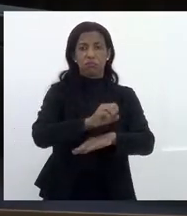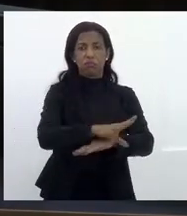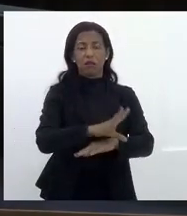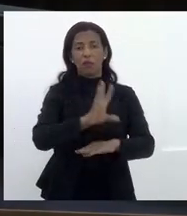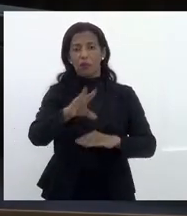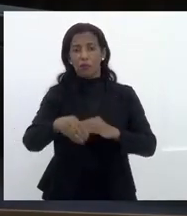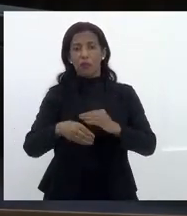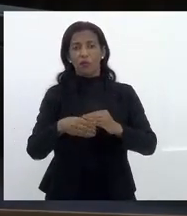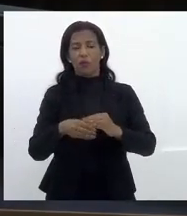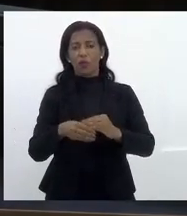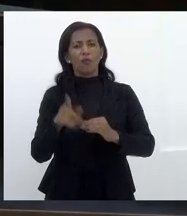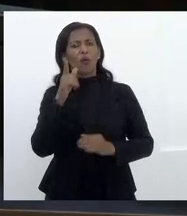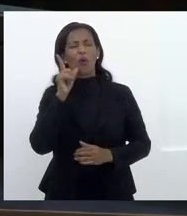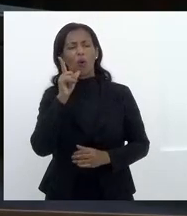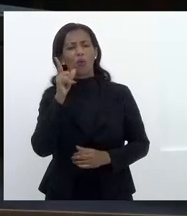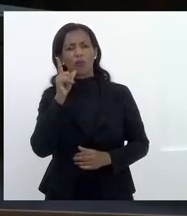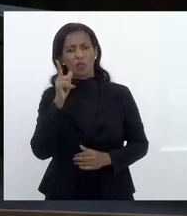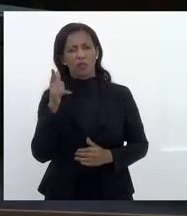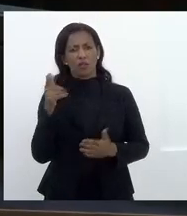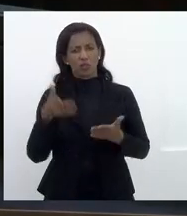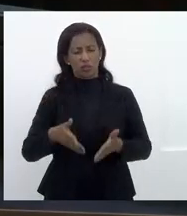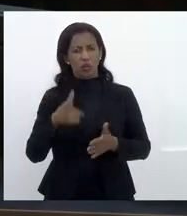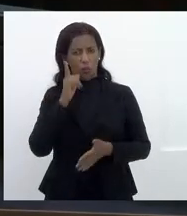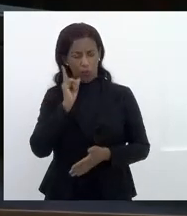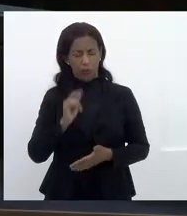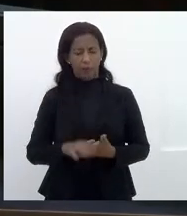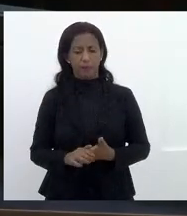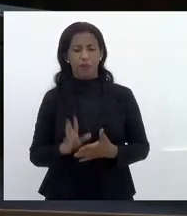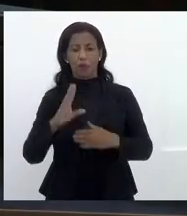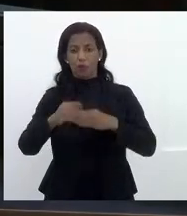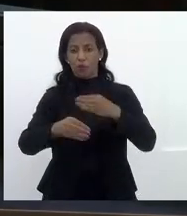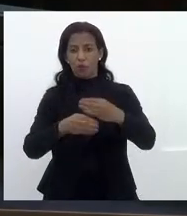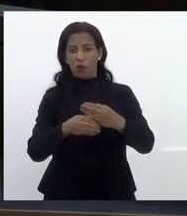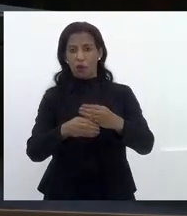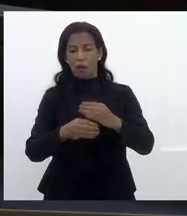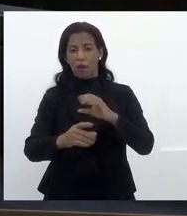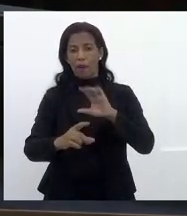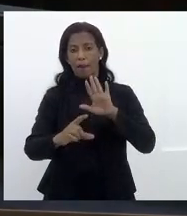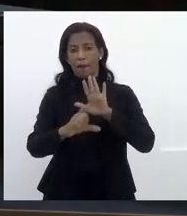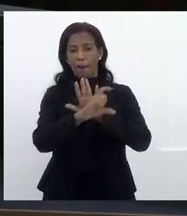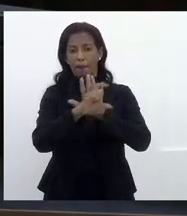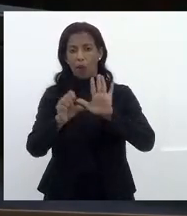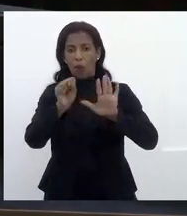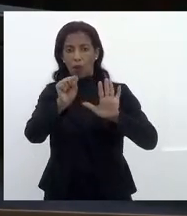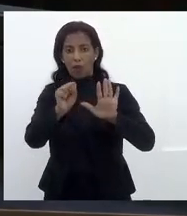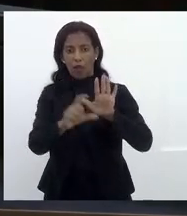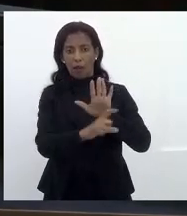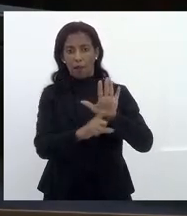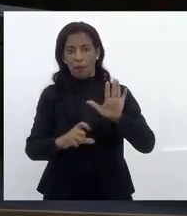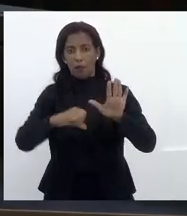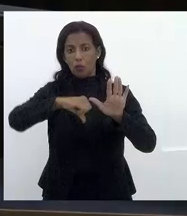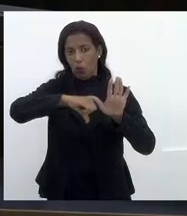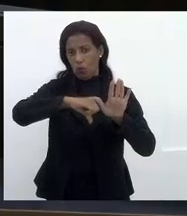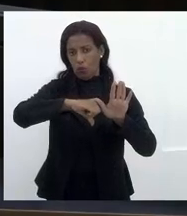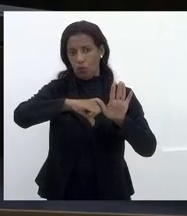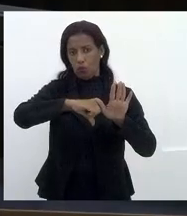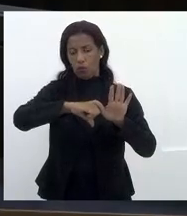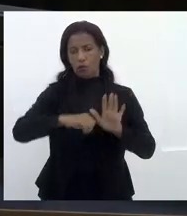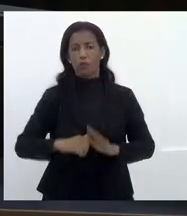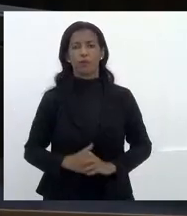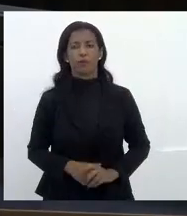foi incluído chegou ontem aqui foi incluído o parágrafo oitavo e o parágrafo 9º